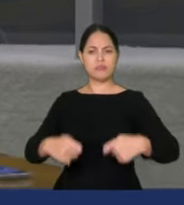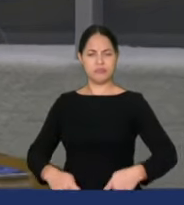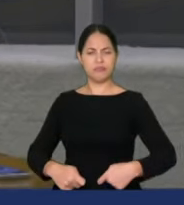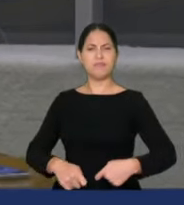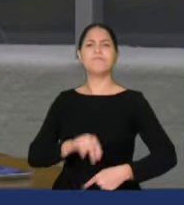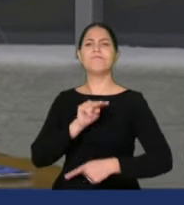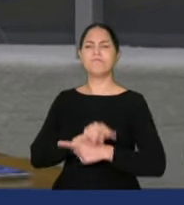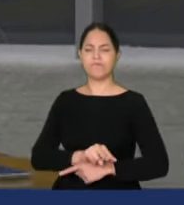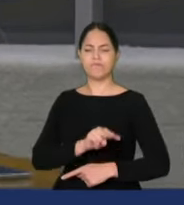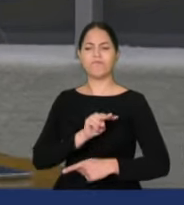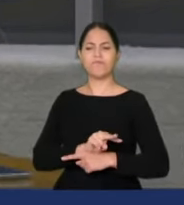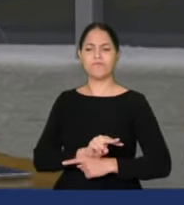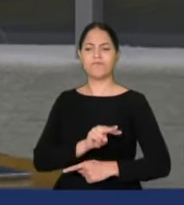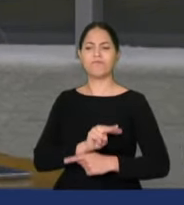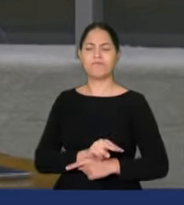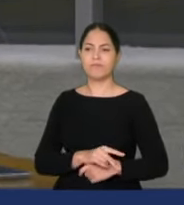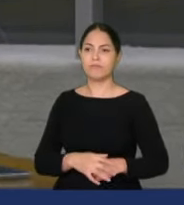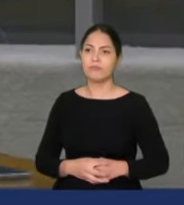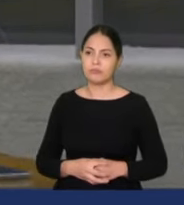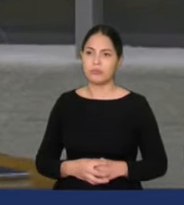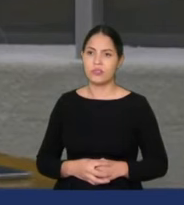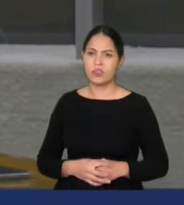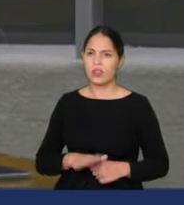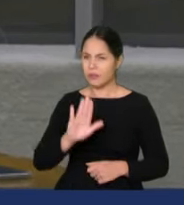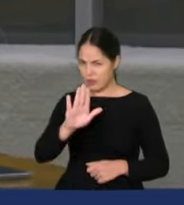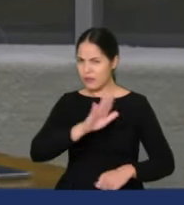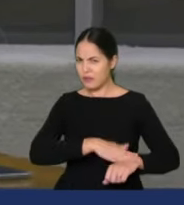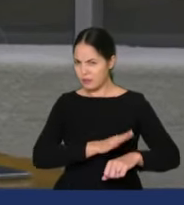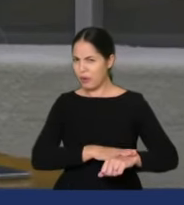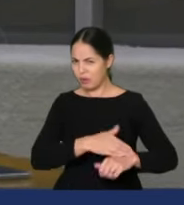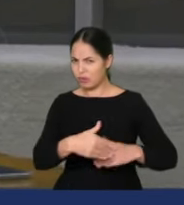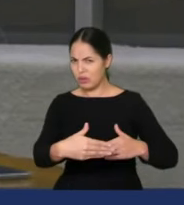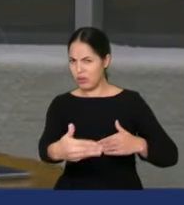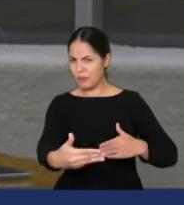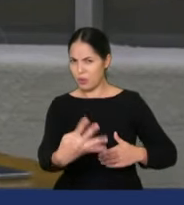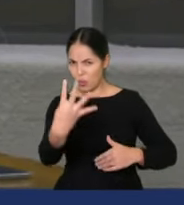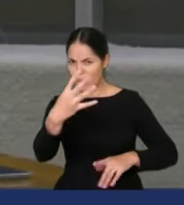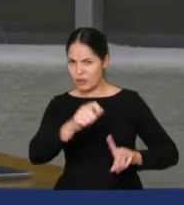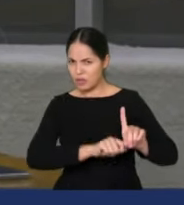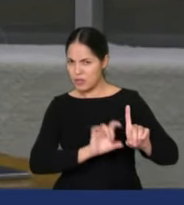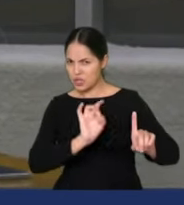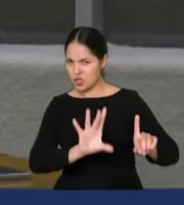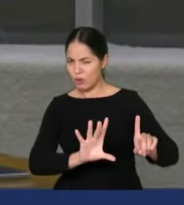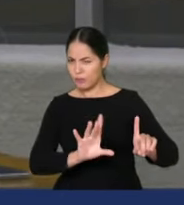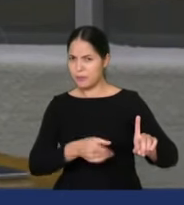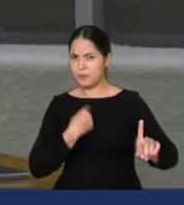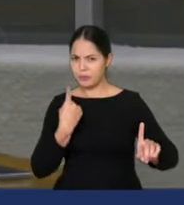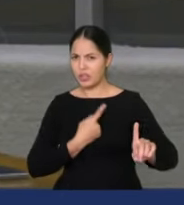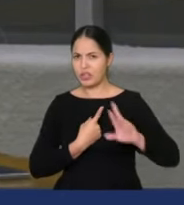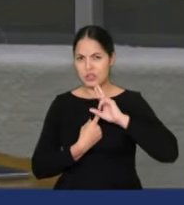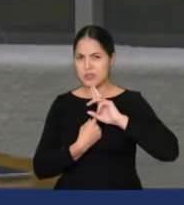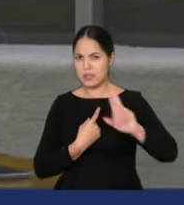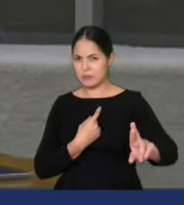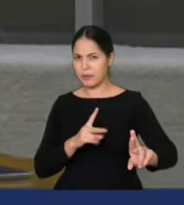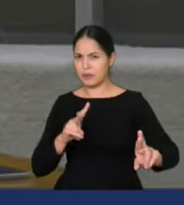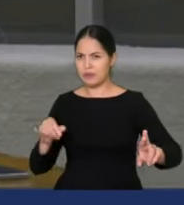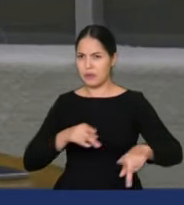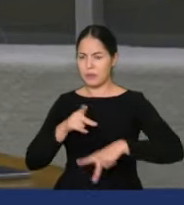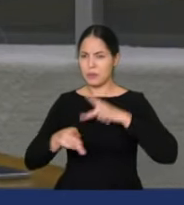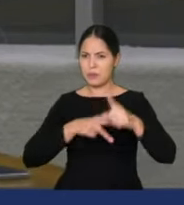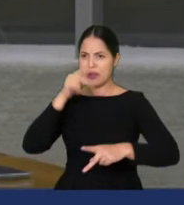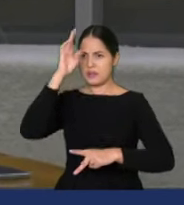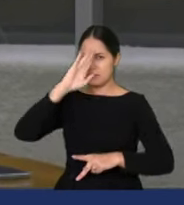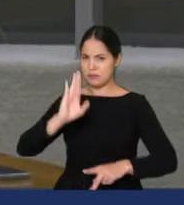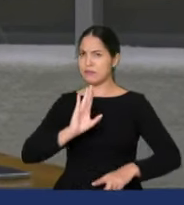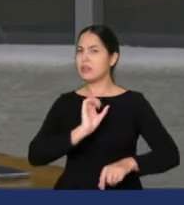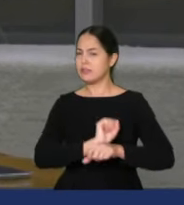preservar. Mas faltou pouco tempo, Zé Neto, 4 meses apenas, para a gente dar as respostas que o povo brasileiro espera